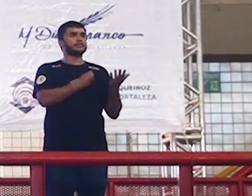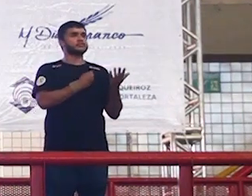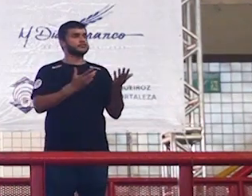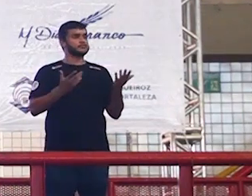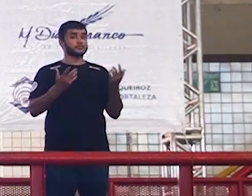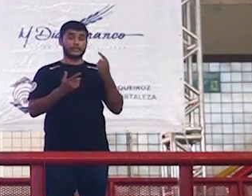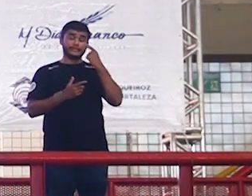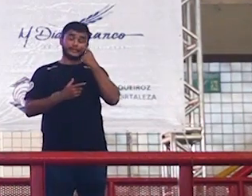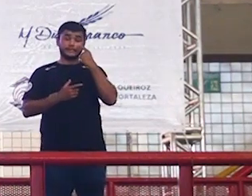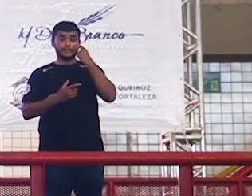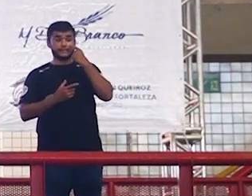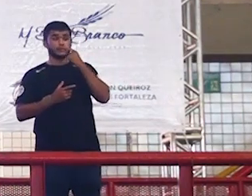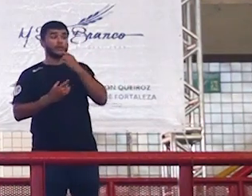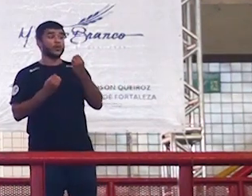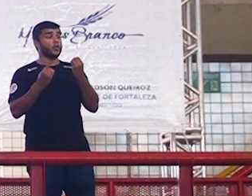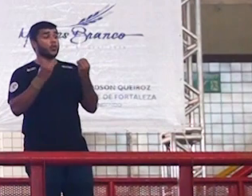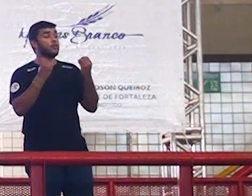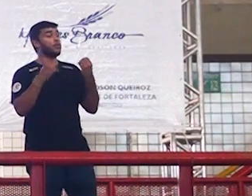Aí é o abacaxi.